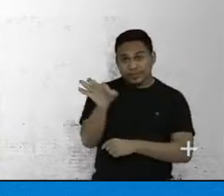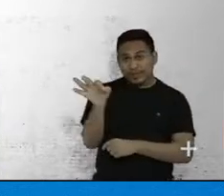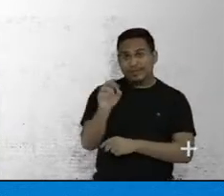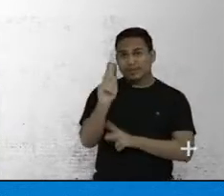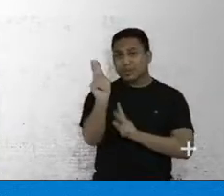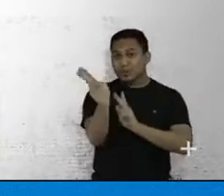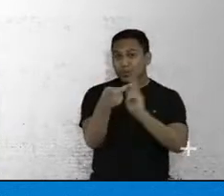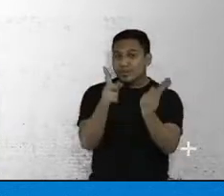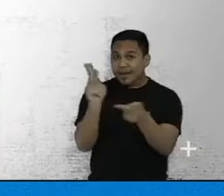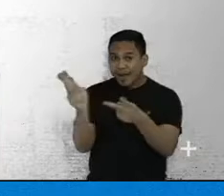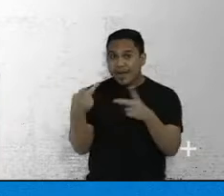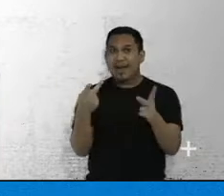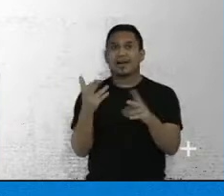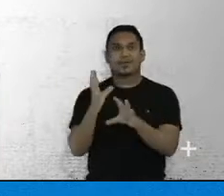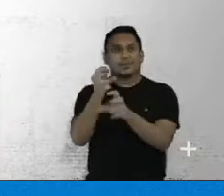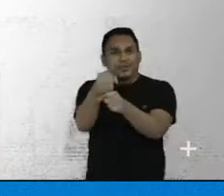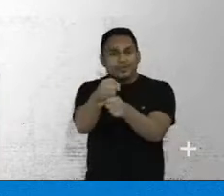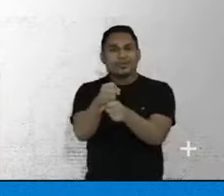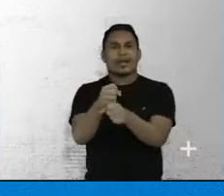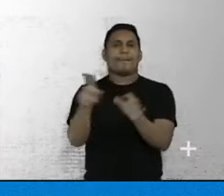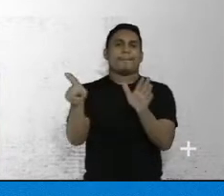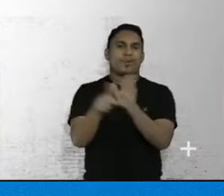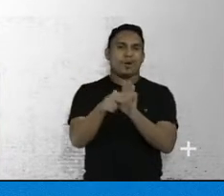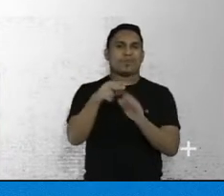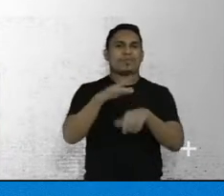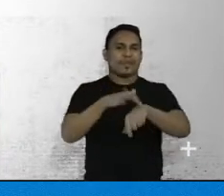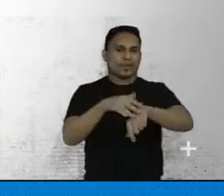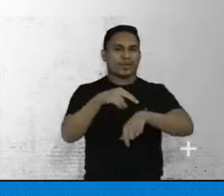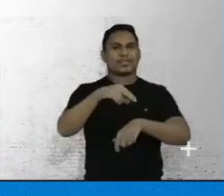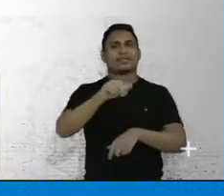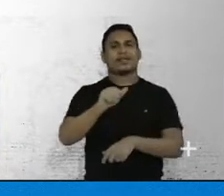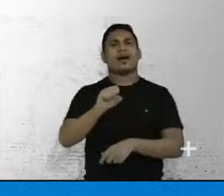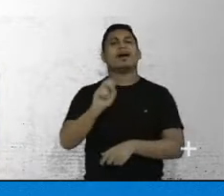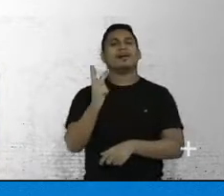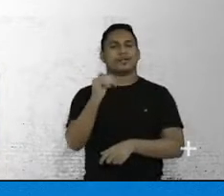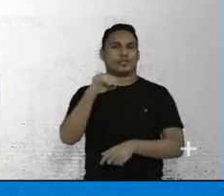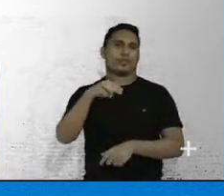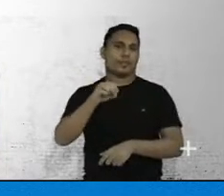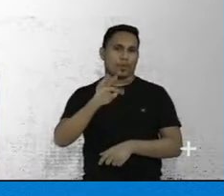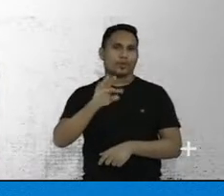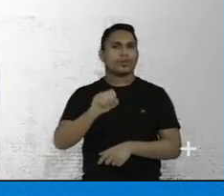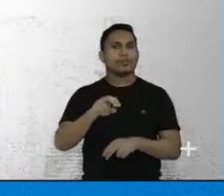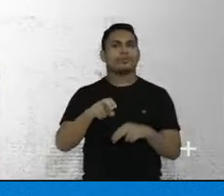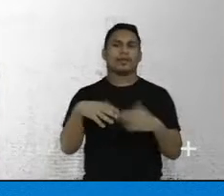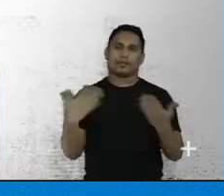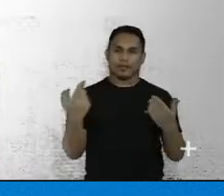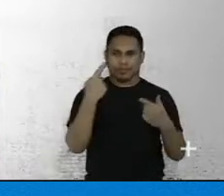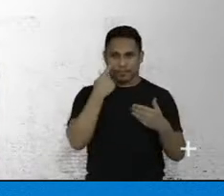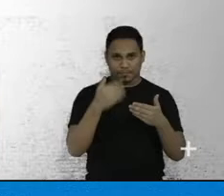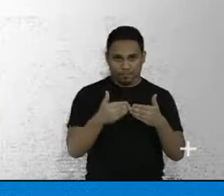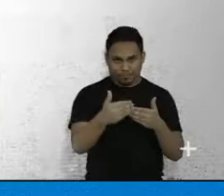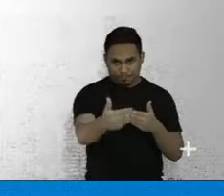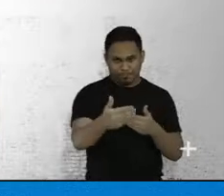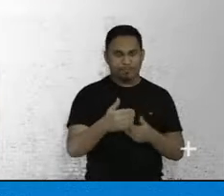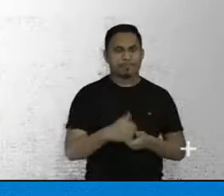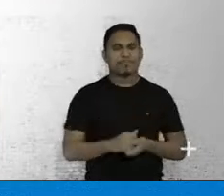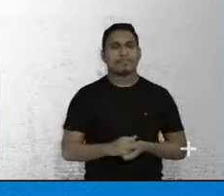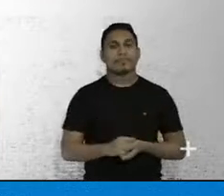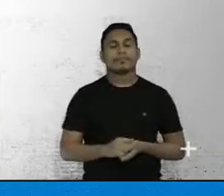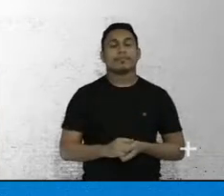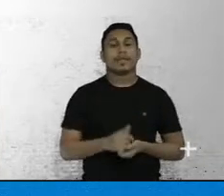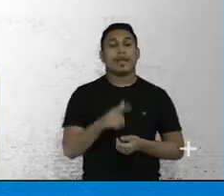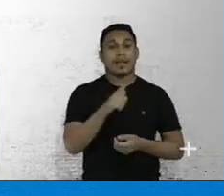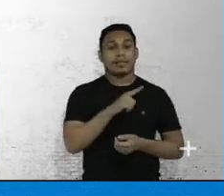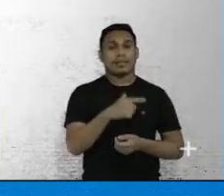doença de Hashimoto, na imensa maioria das vezes, é isso que a gente vai ver. Agora, existem sintomas não